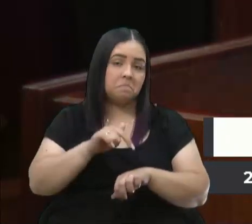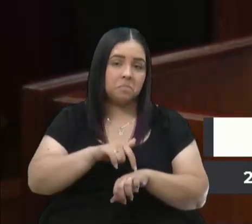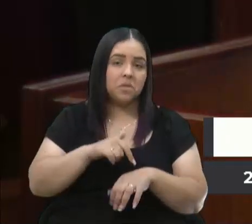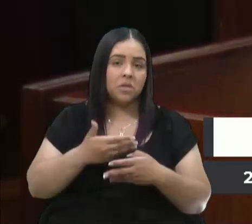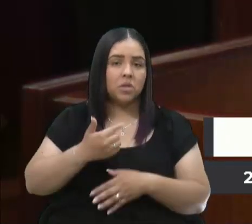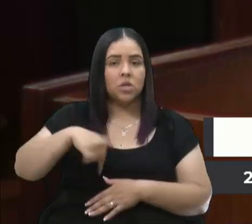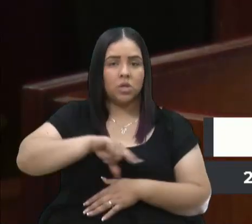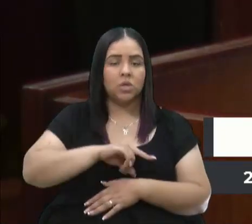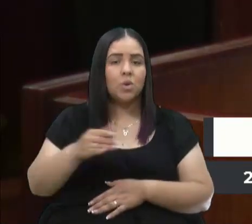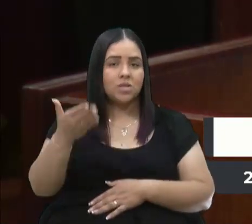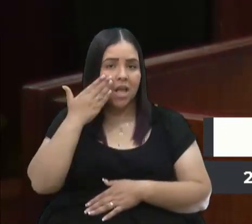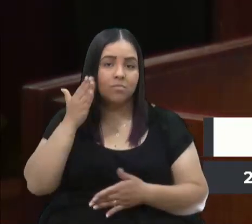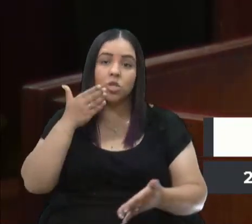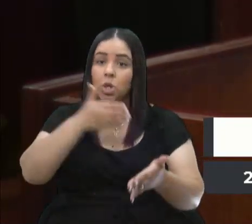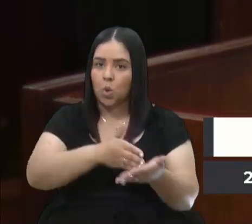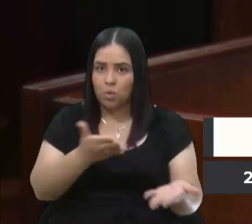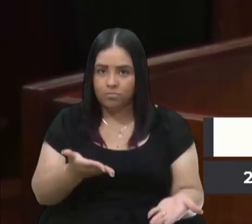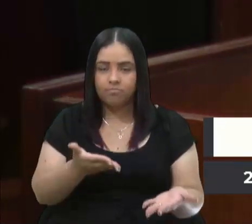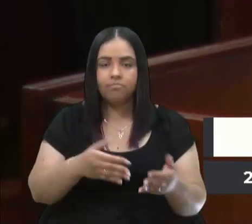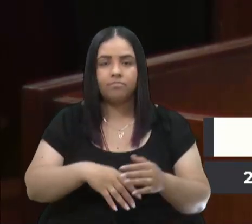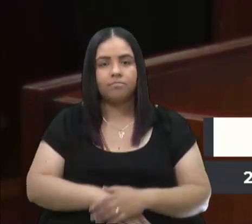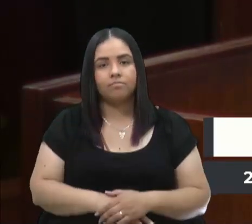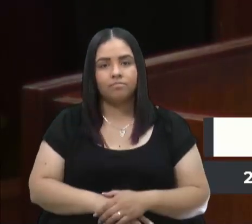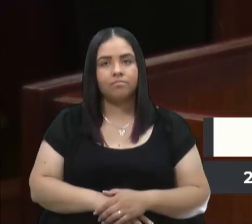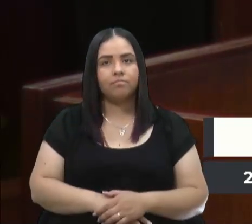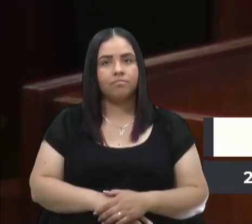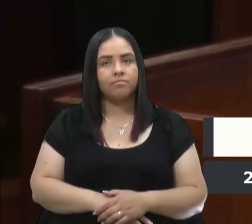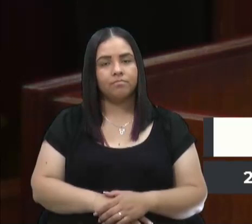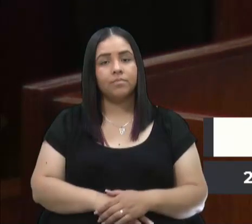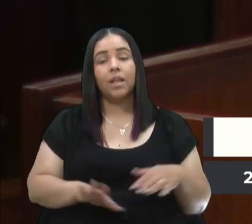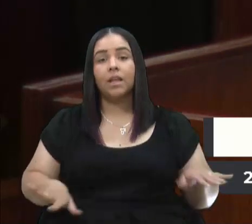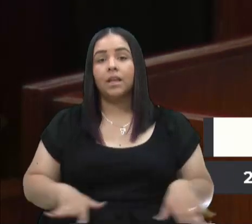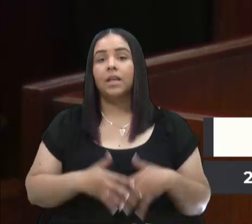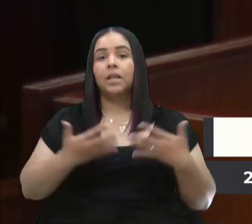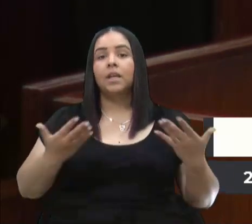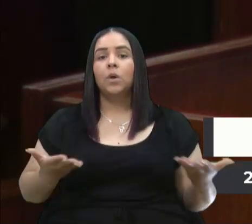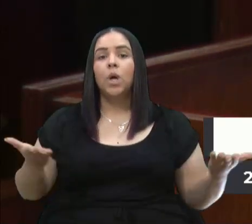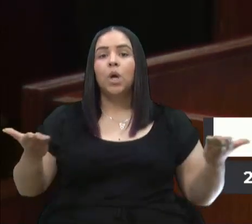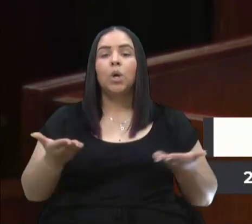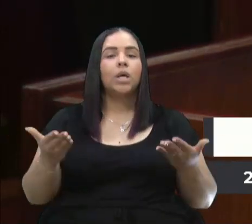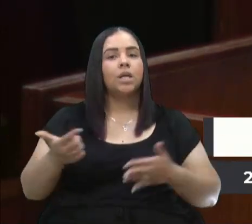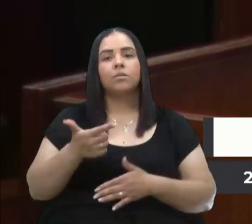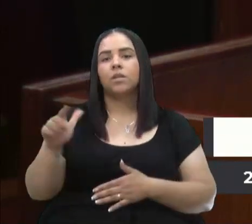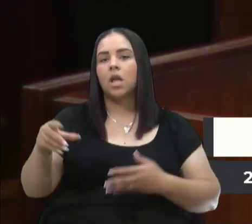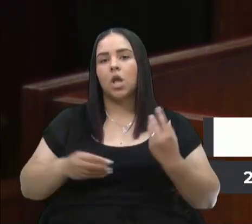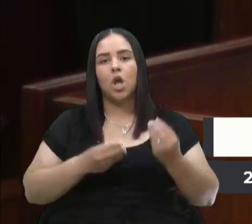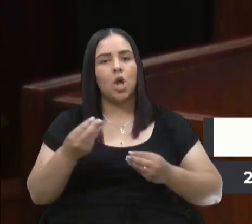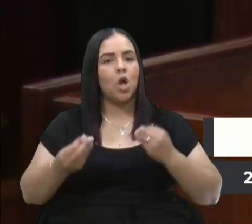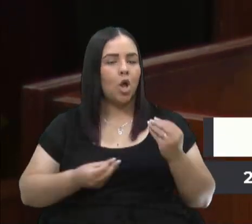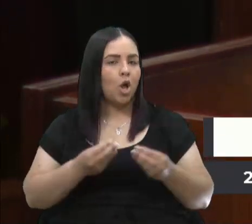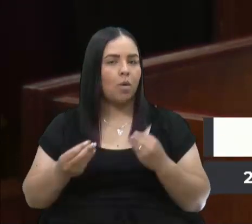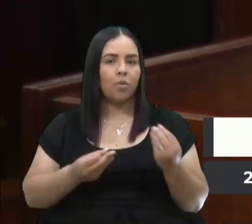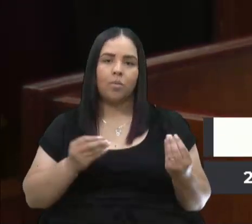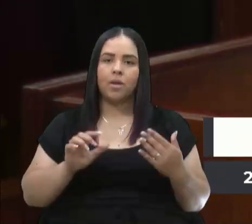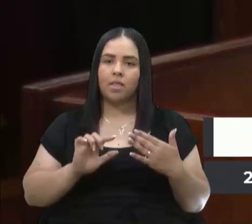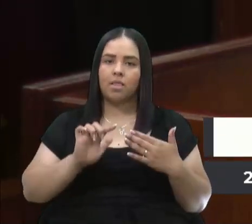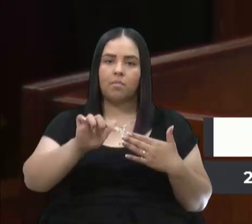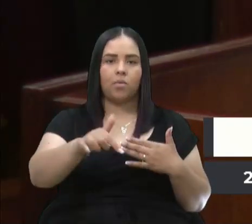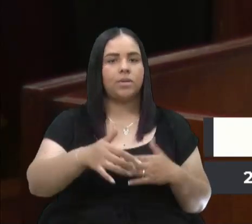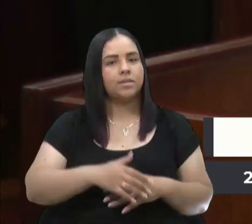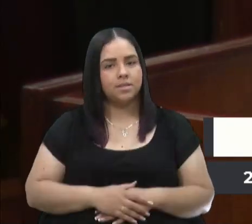tempo chegou. E agora, a questão é, não dá para deixar para mais